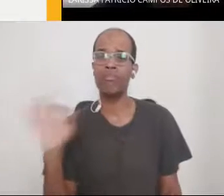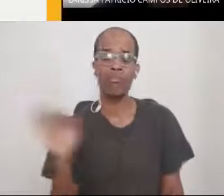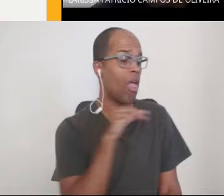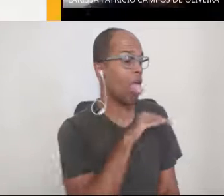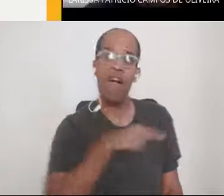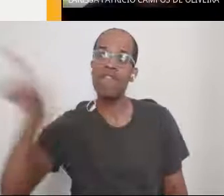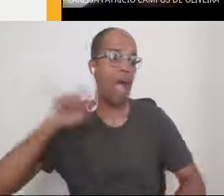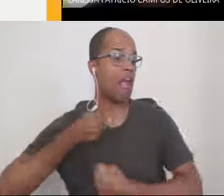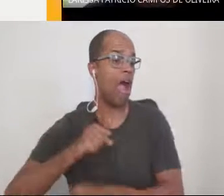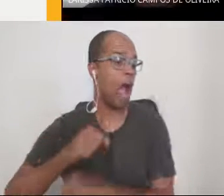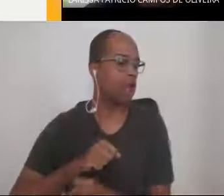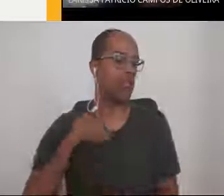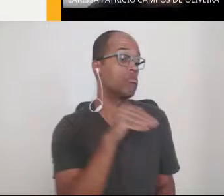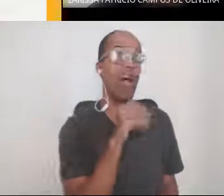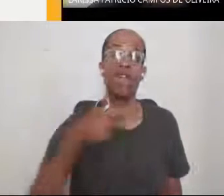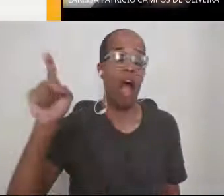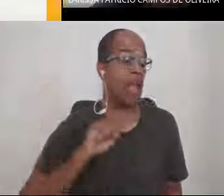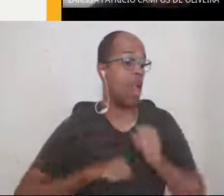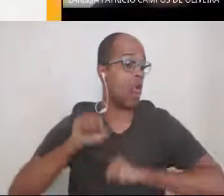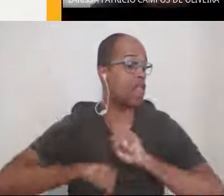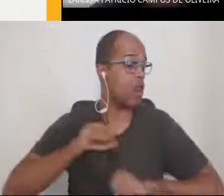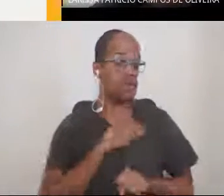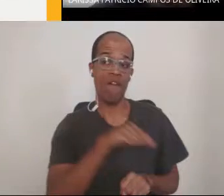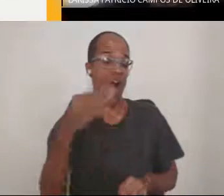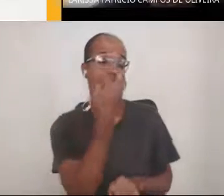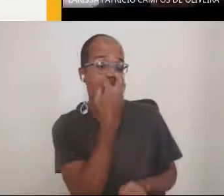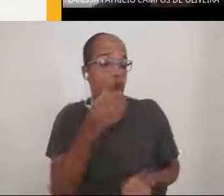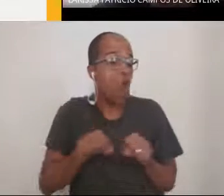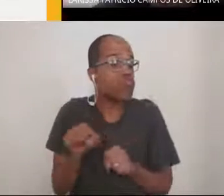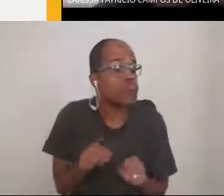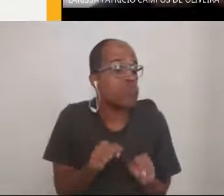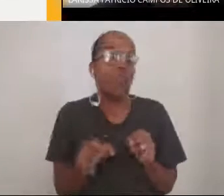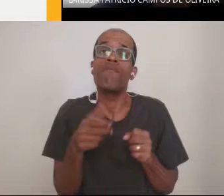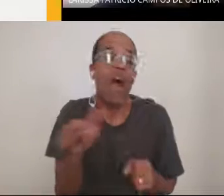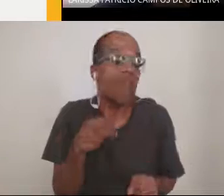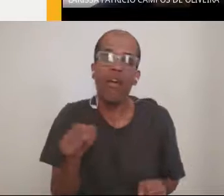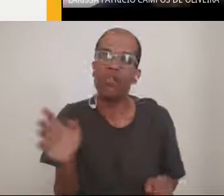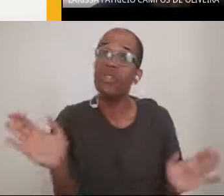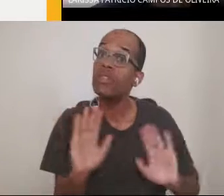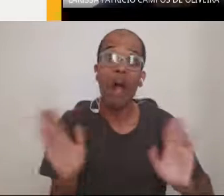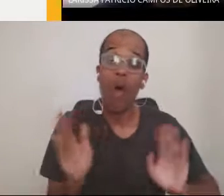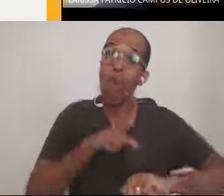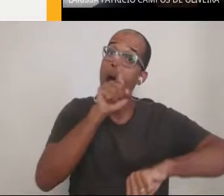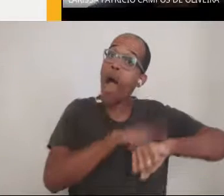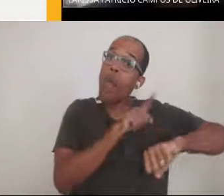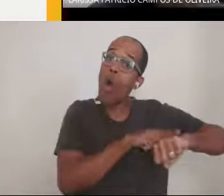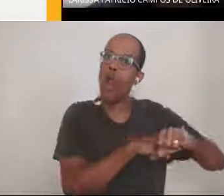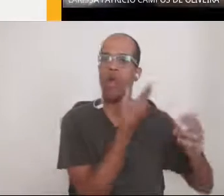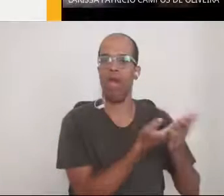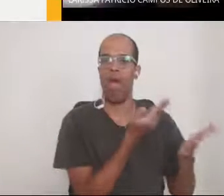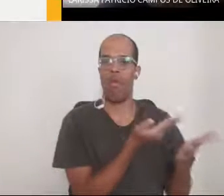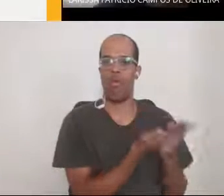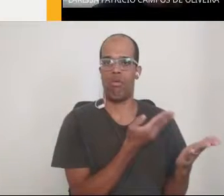né? Para ajudar com alguma outra atividade. Não, aquele é o período em que o aluno vai estudar e aquele é o período em que ele tem que estudar, tá bom? Então, não convide